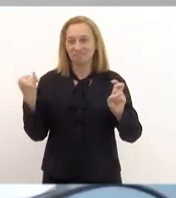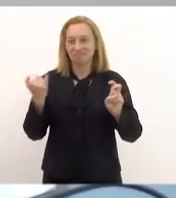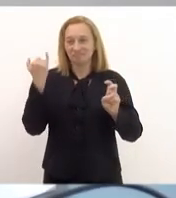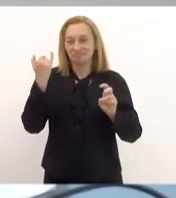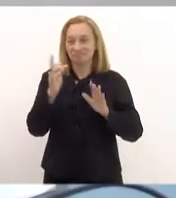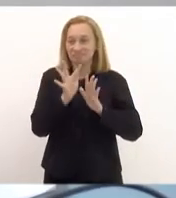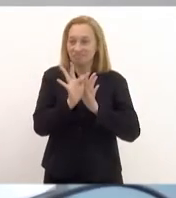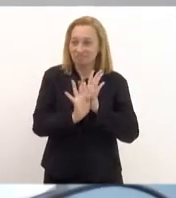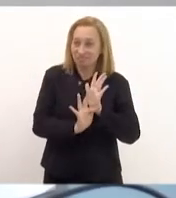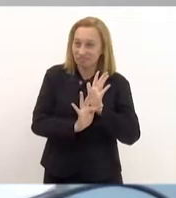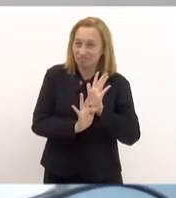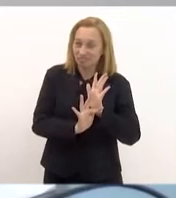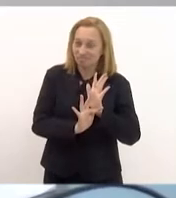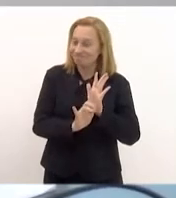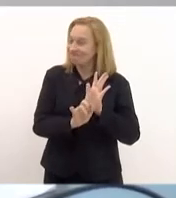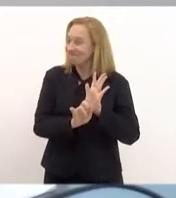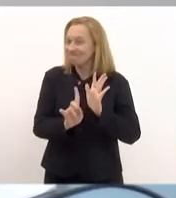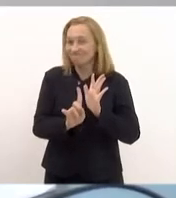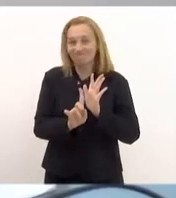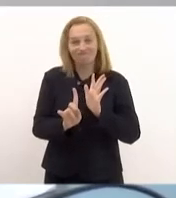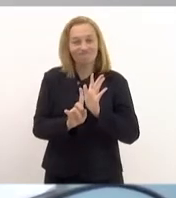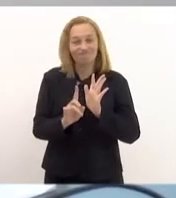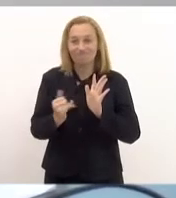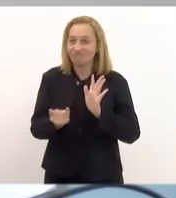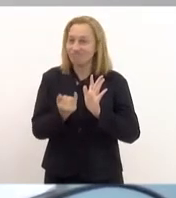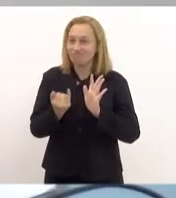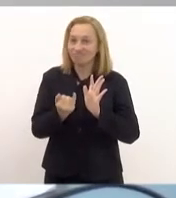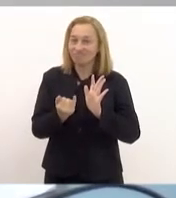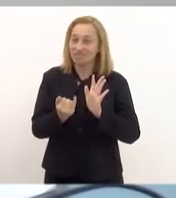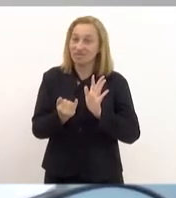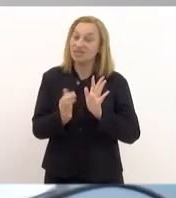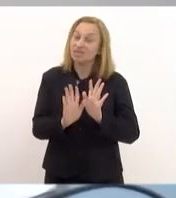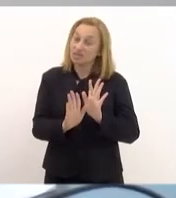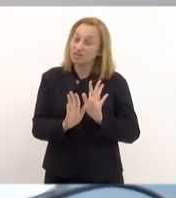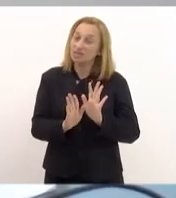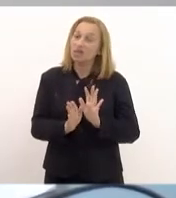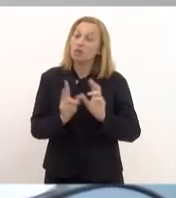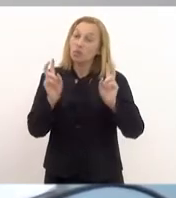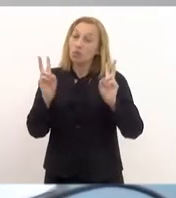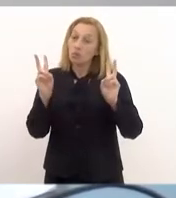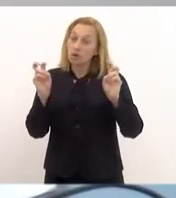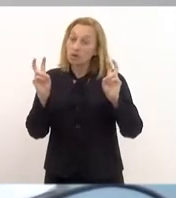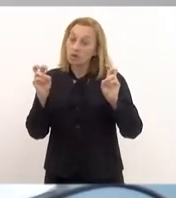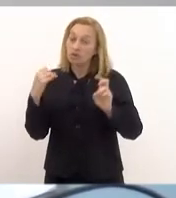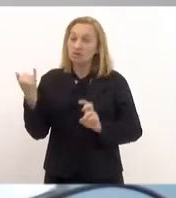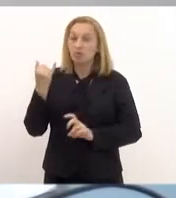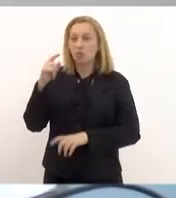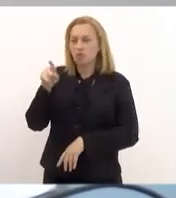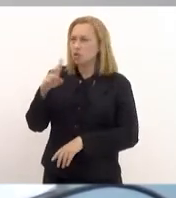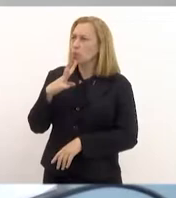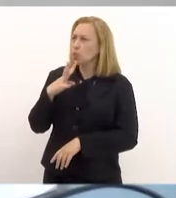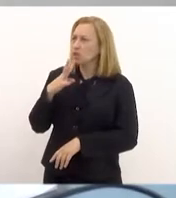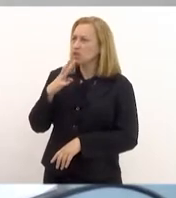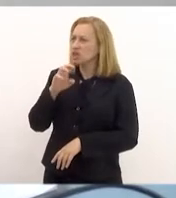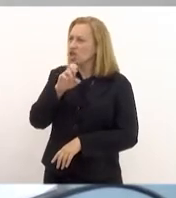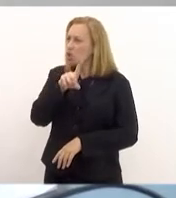não. O escopo é absolutamente importante. Você reconhecer que o